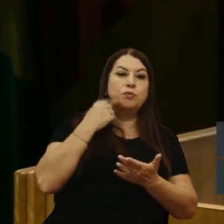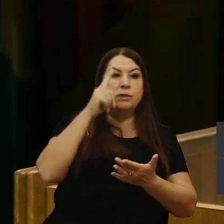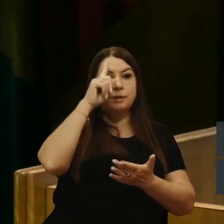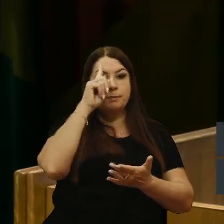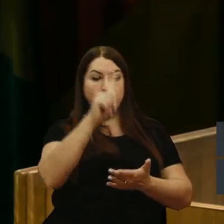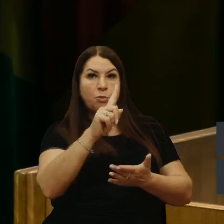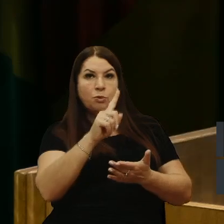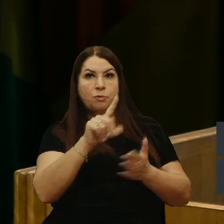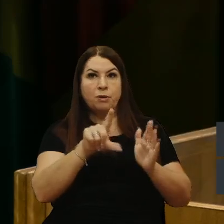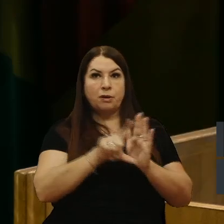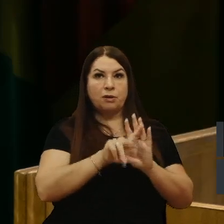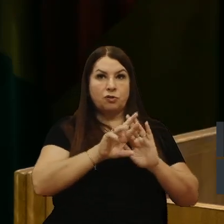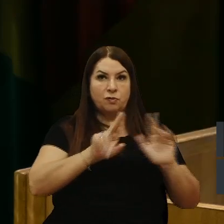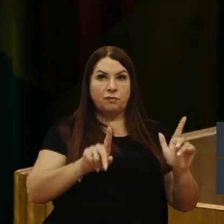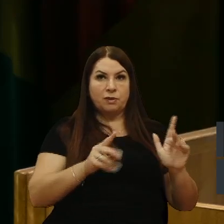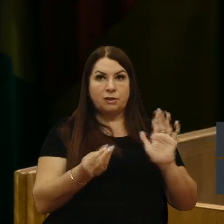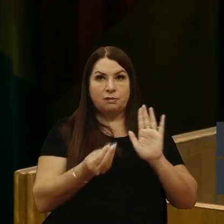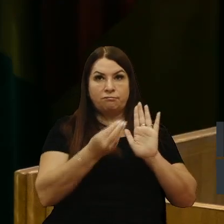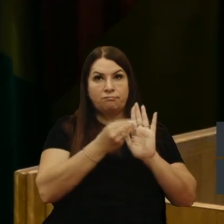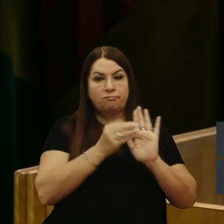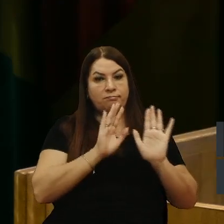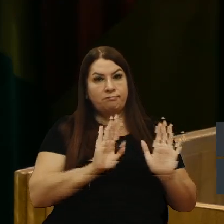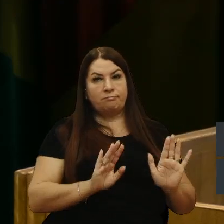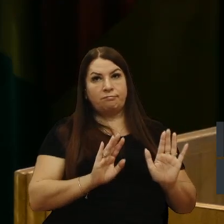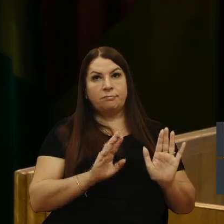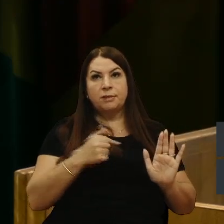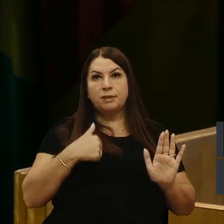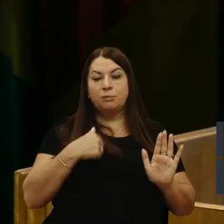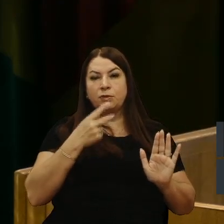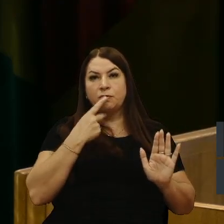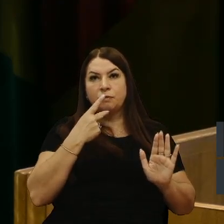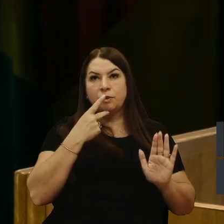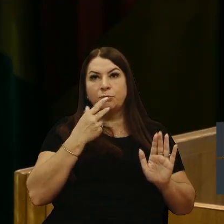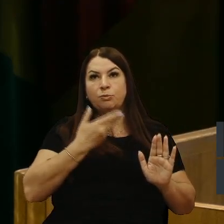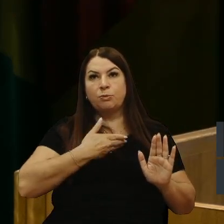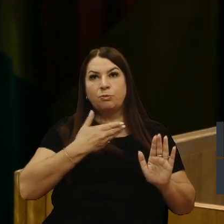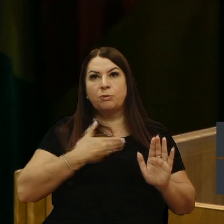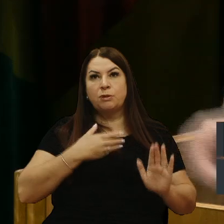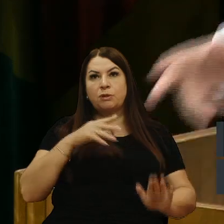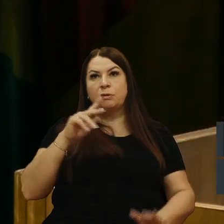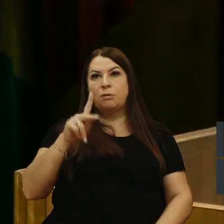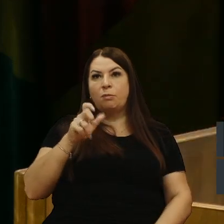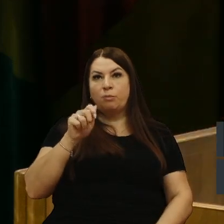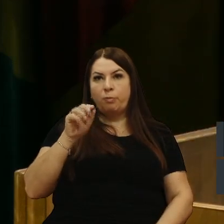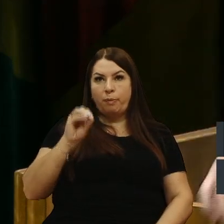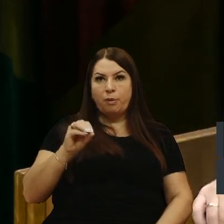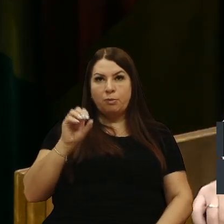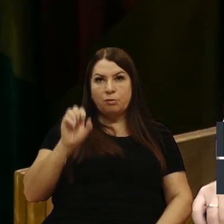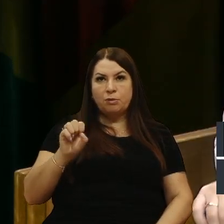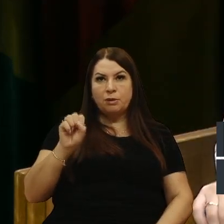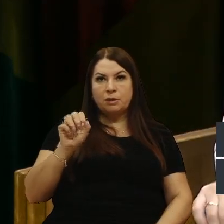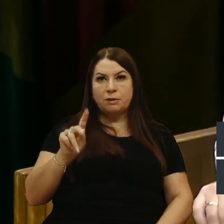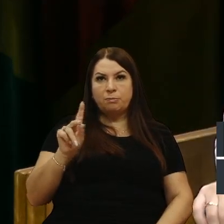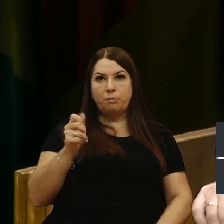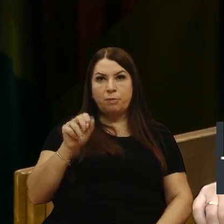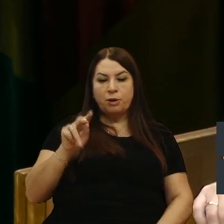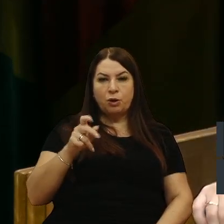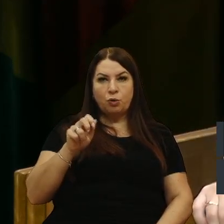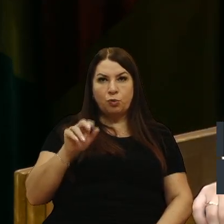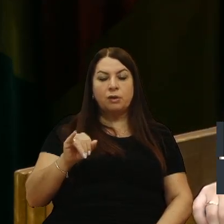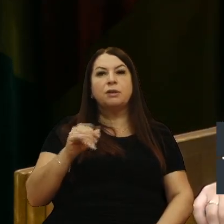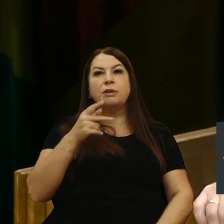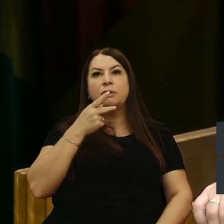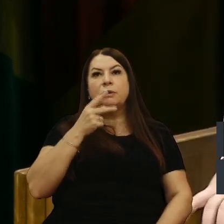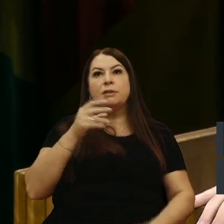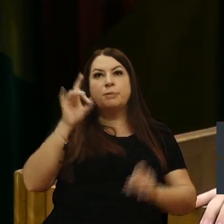de uma forma diferente daquela que ela foi positivada, eu cito o meu grande amigo Paulo Spagnoli, amigo de muitos aqui, especial do vereador licenciado